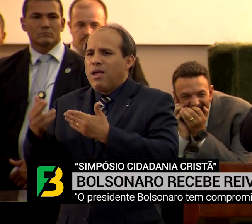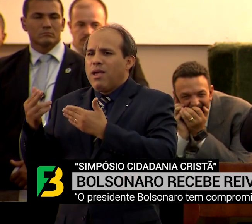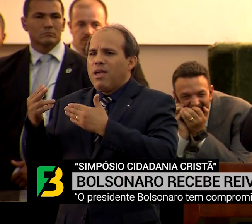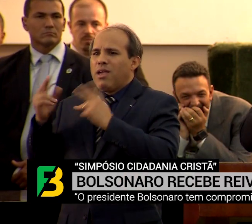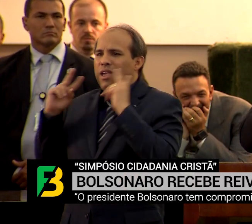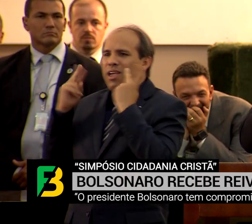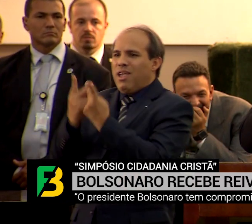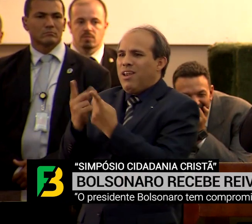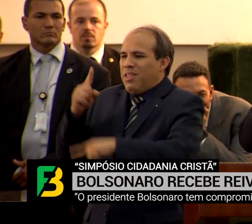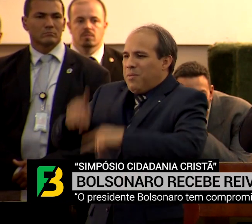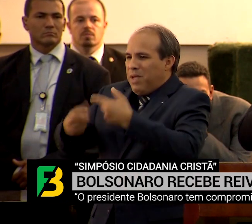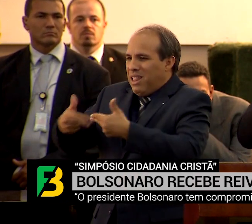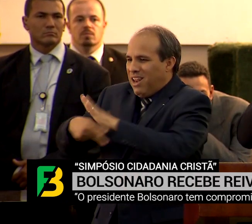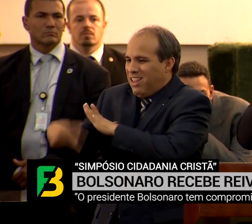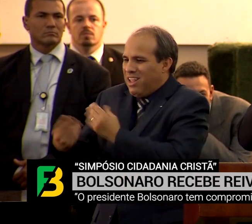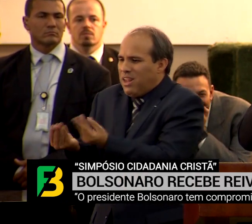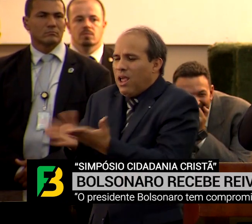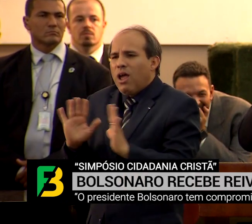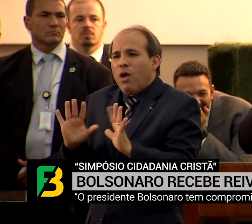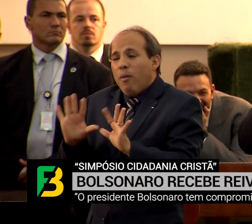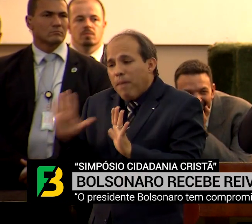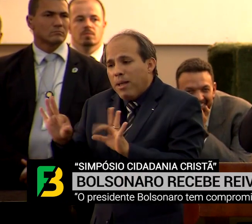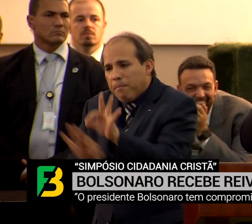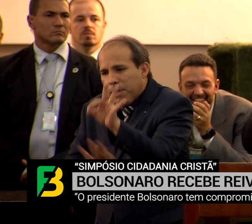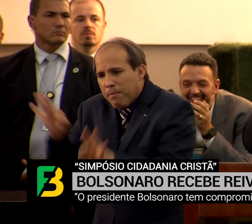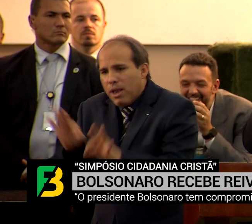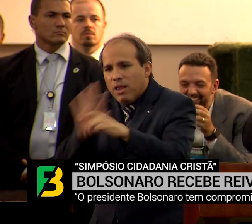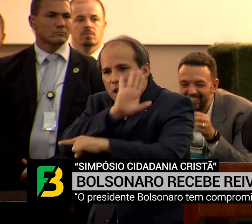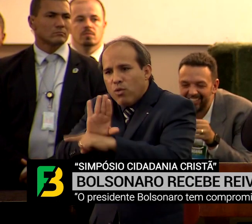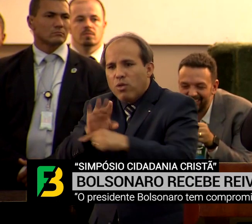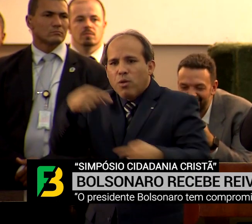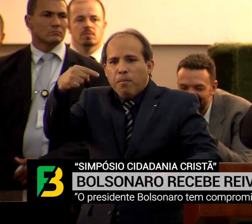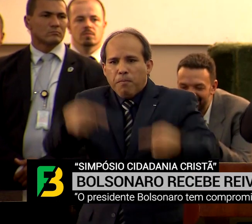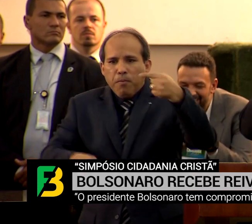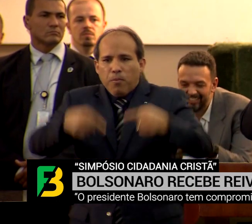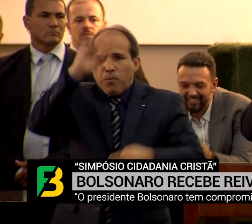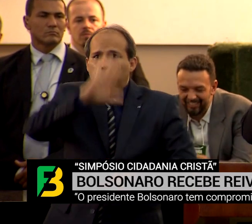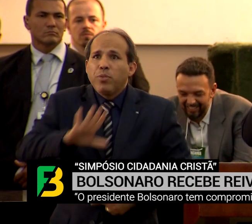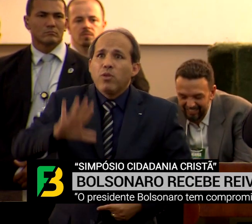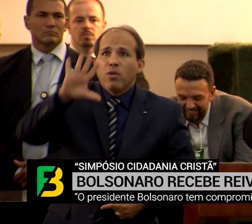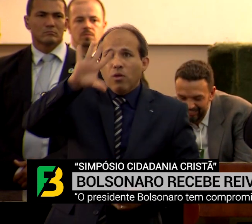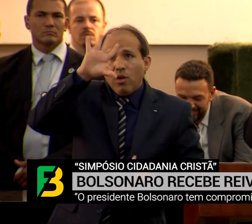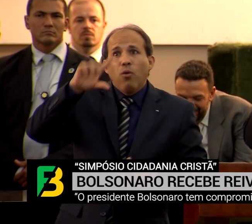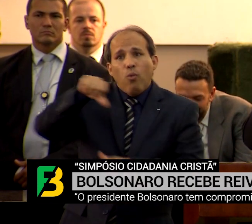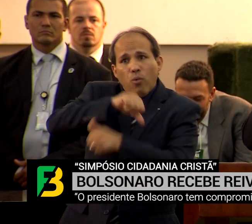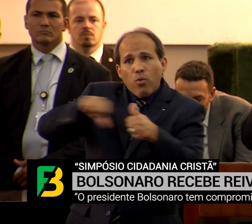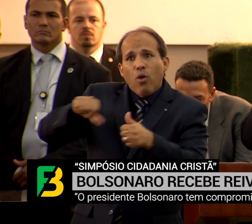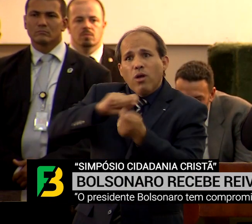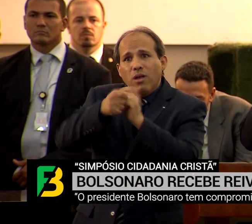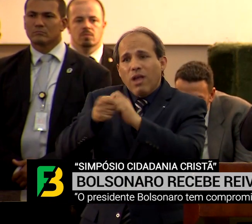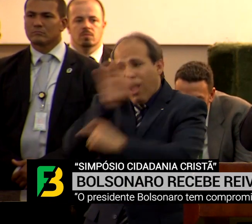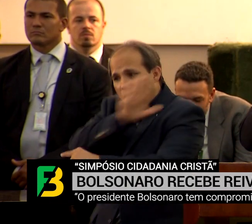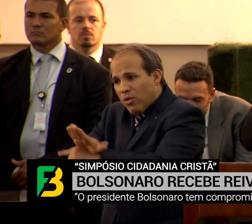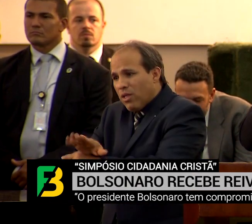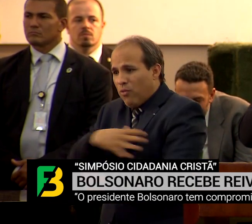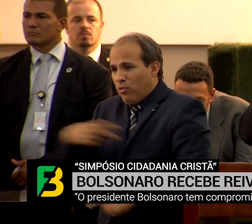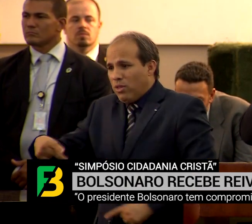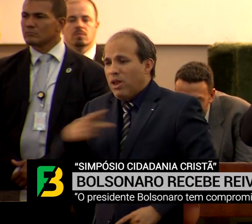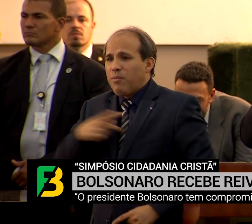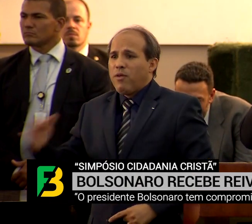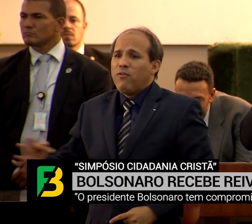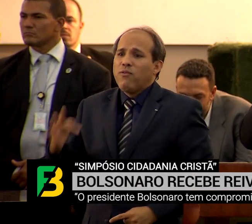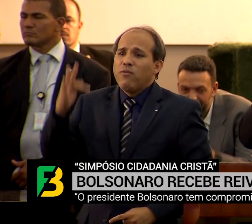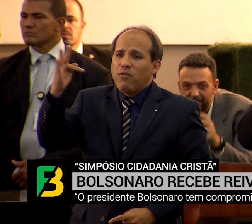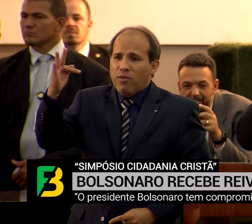mas preparando, ajudando nas políticas nacionais, estou ajudando minha filha no futuro, é o que